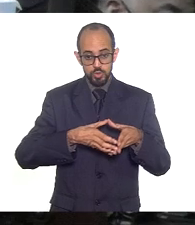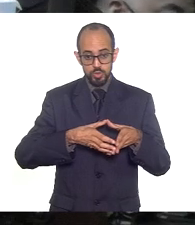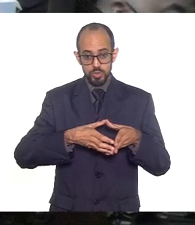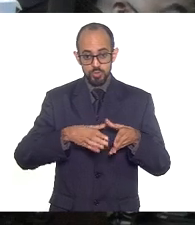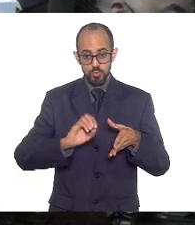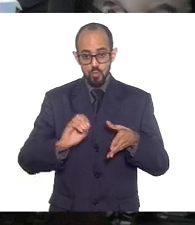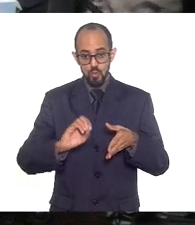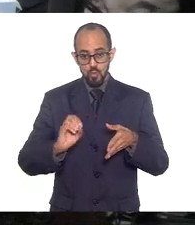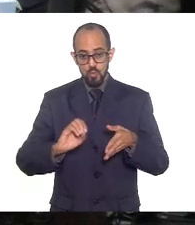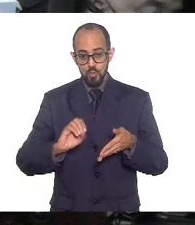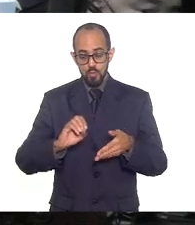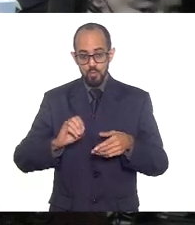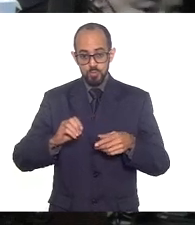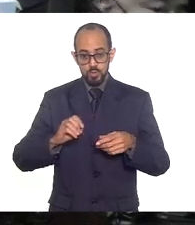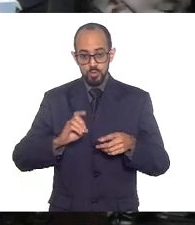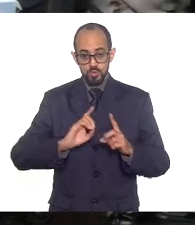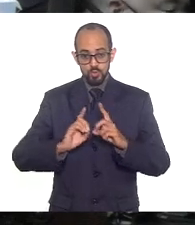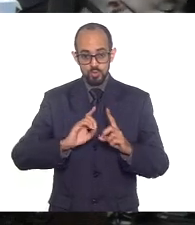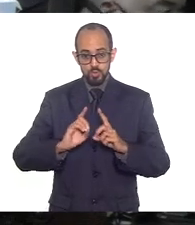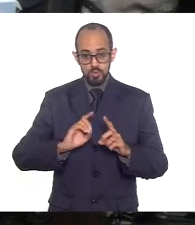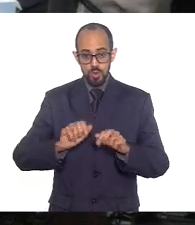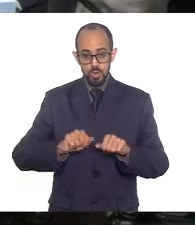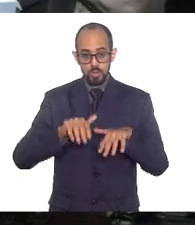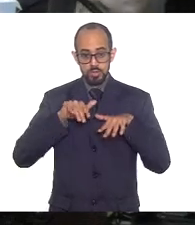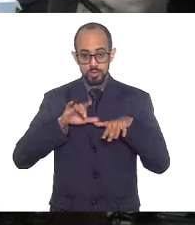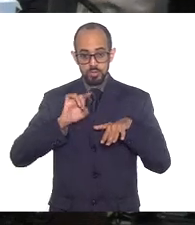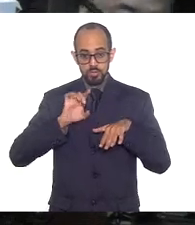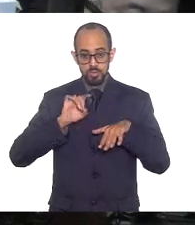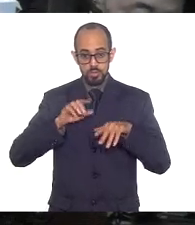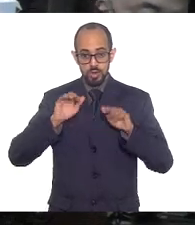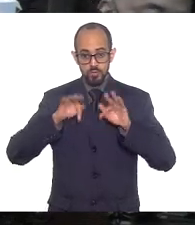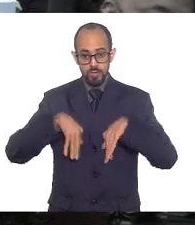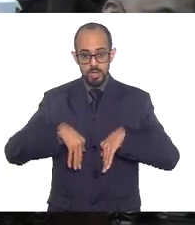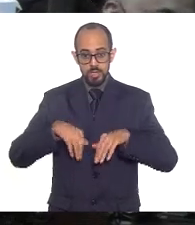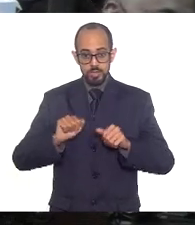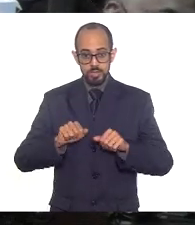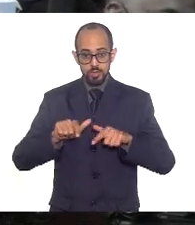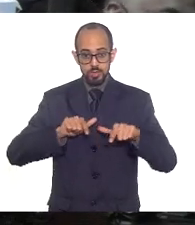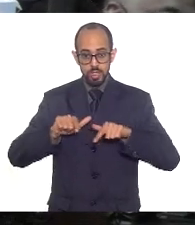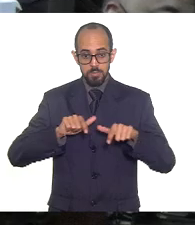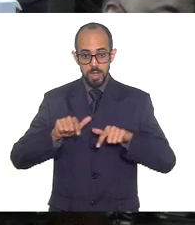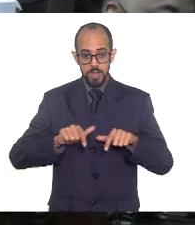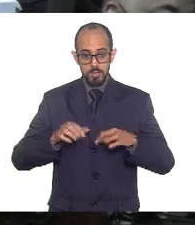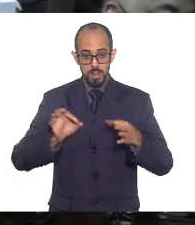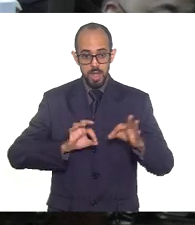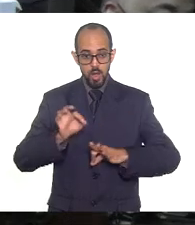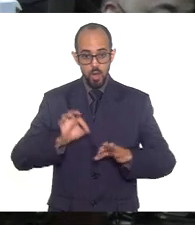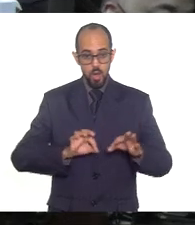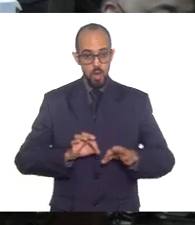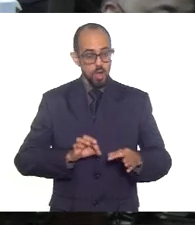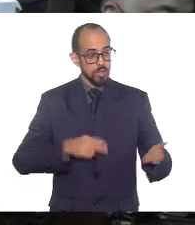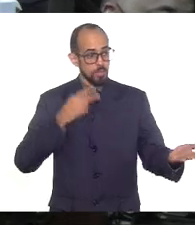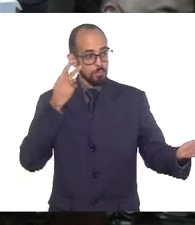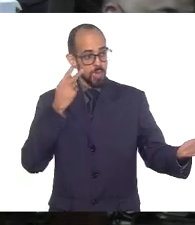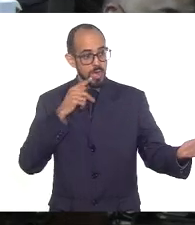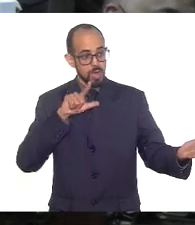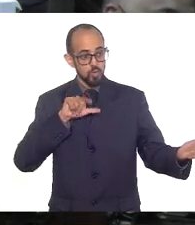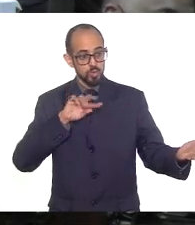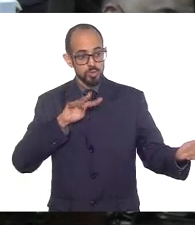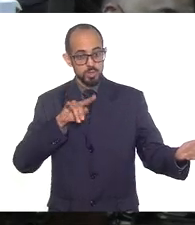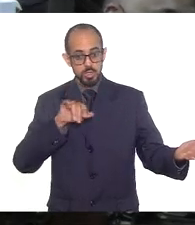nada mais a tratar as Coisas extraordinárias presidência antes de ser trabalho com sede pela deputada para deputada